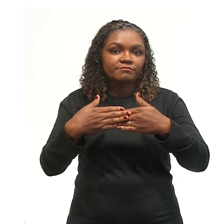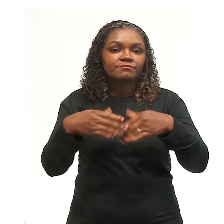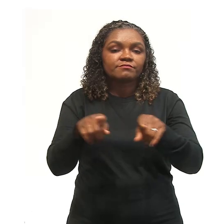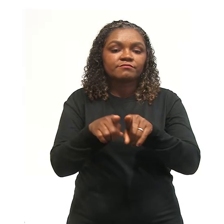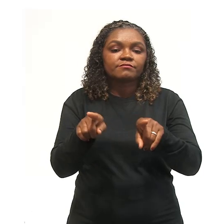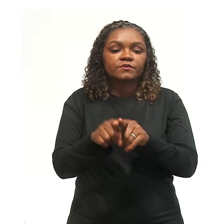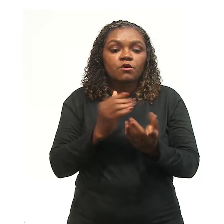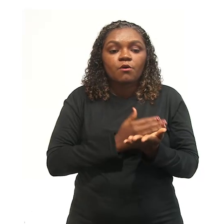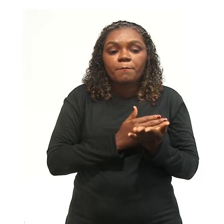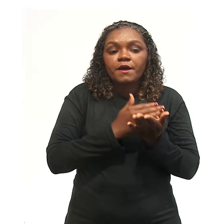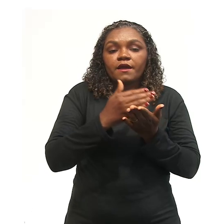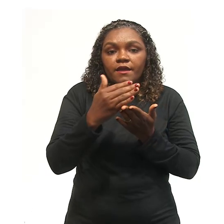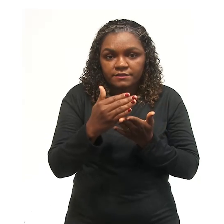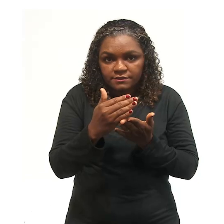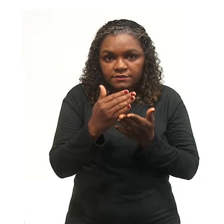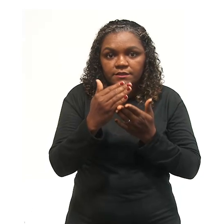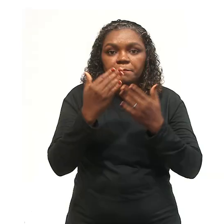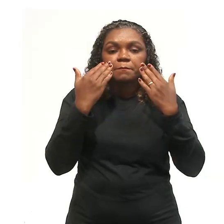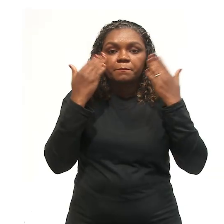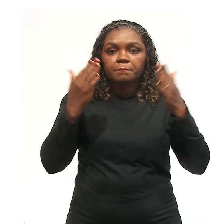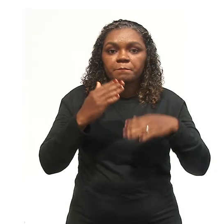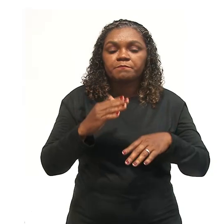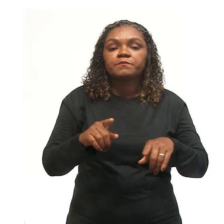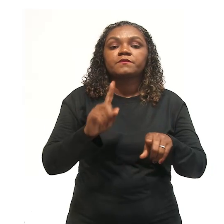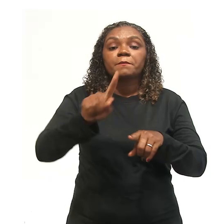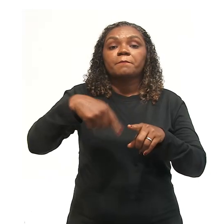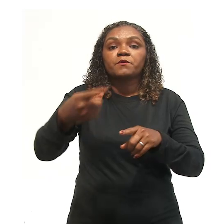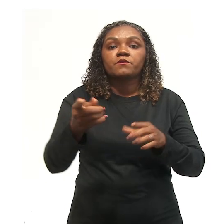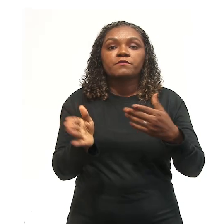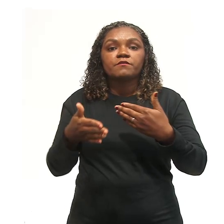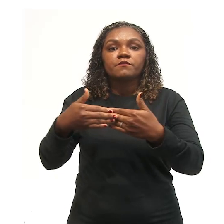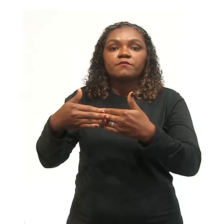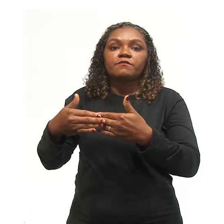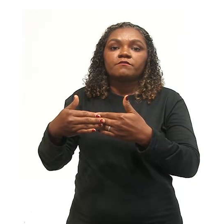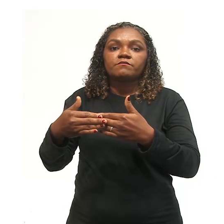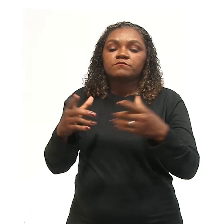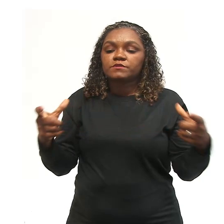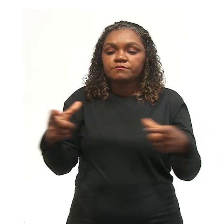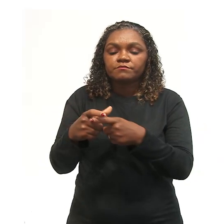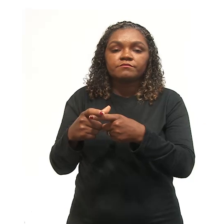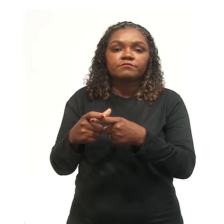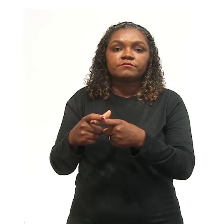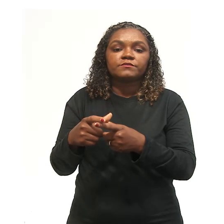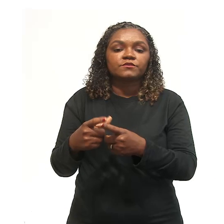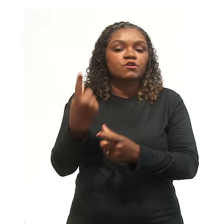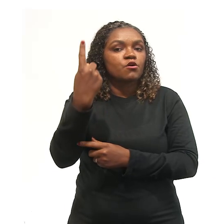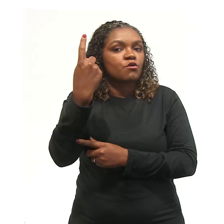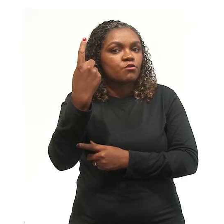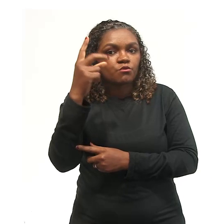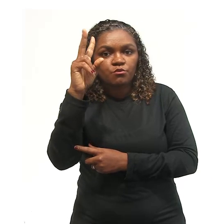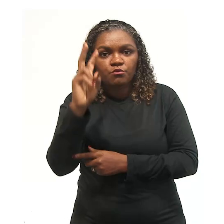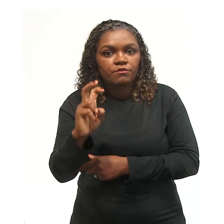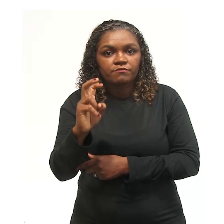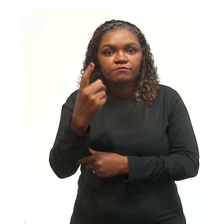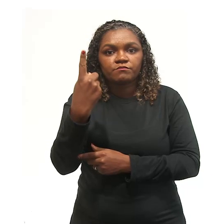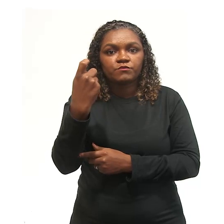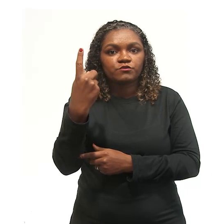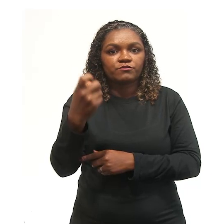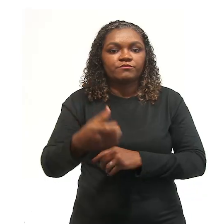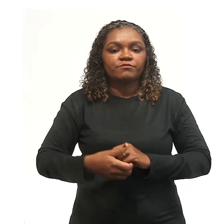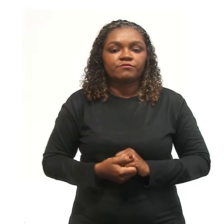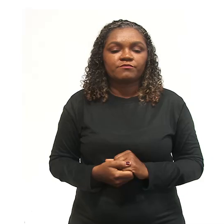fechado. Ele inicia com lances públicos e sucessivos e finaliza com apenas um único lance feito